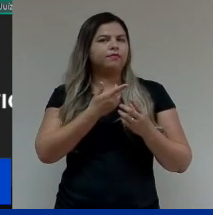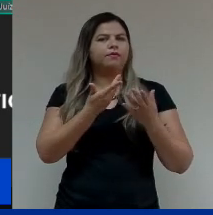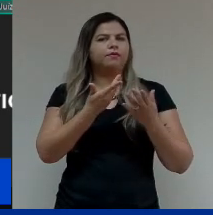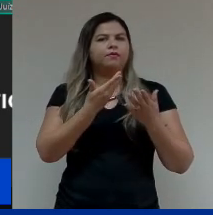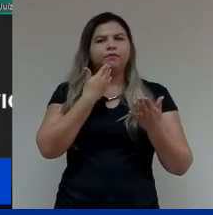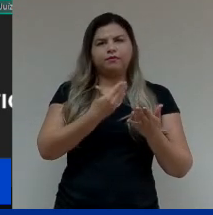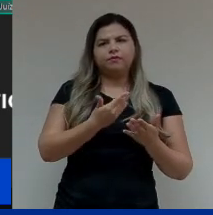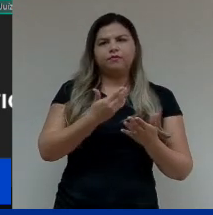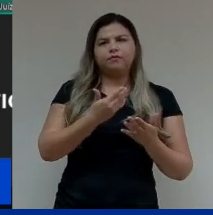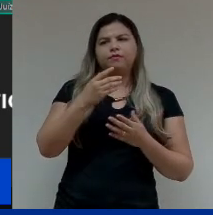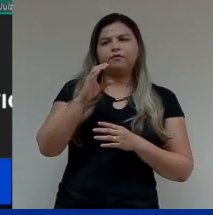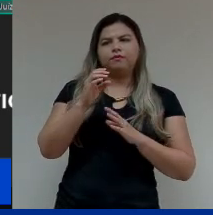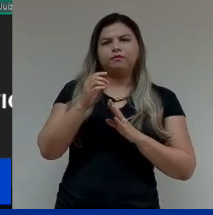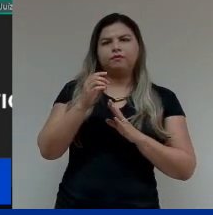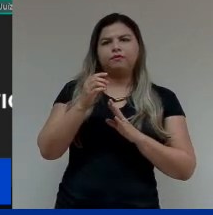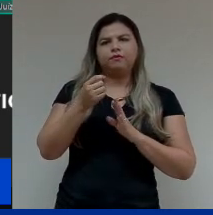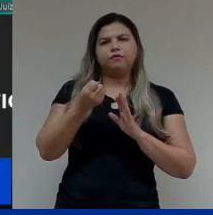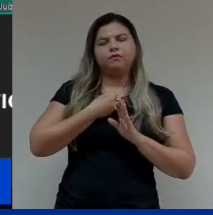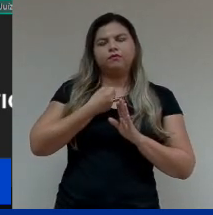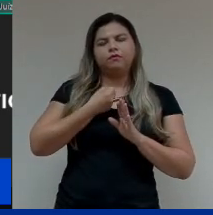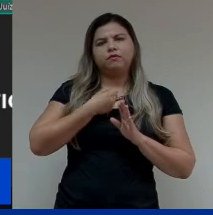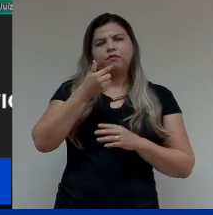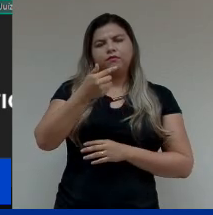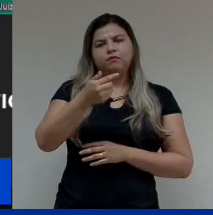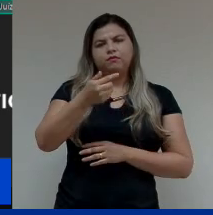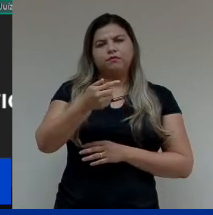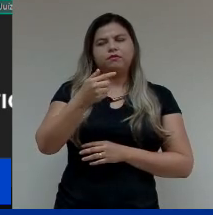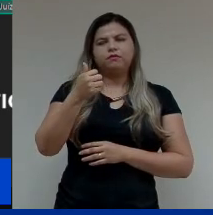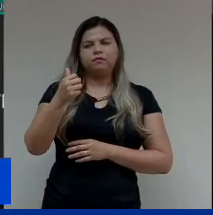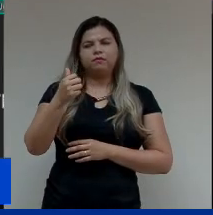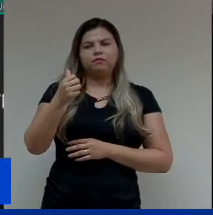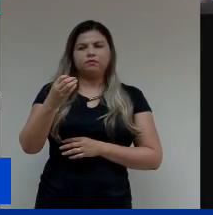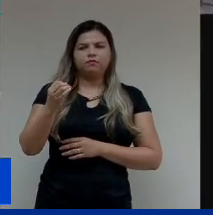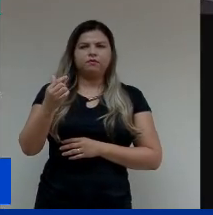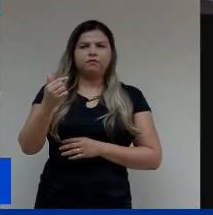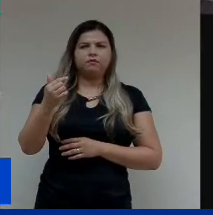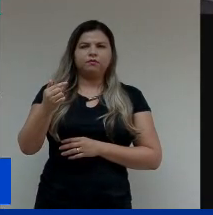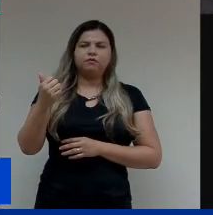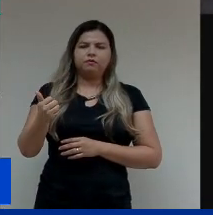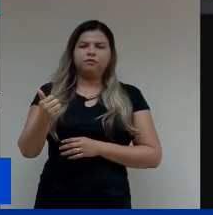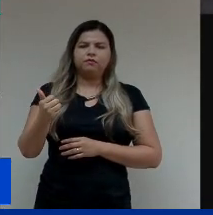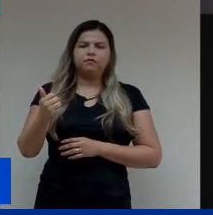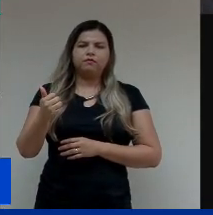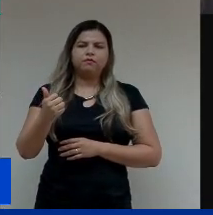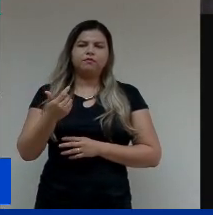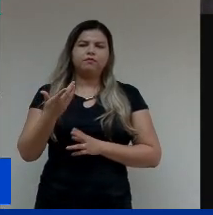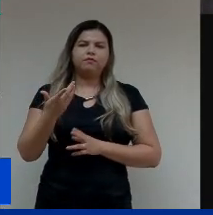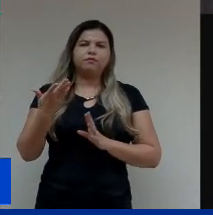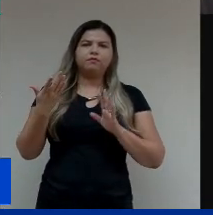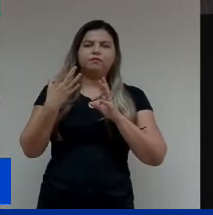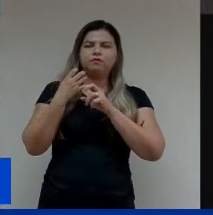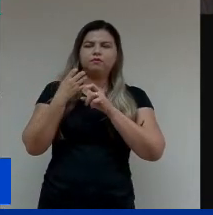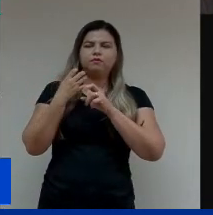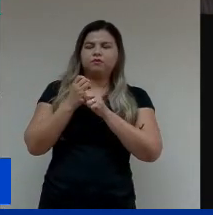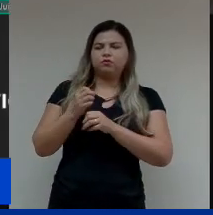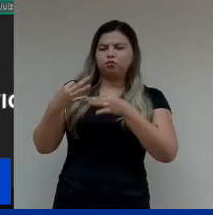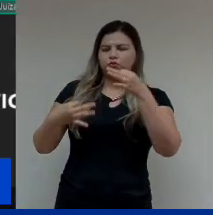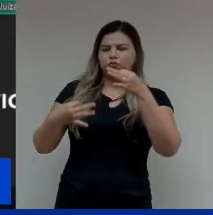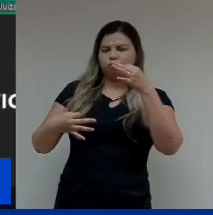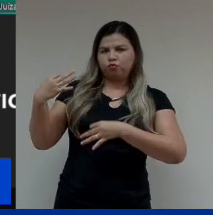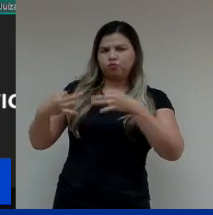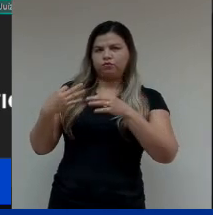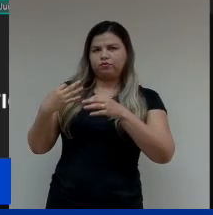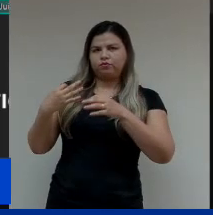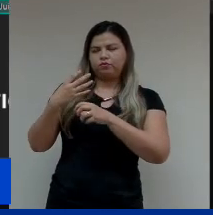Acordo 7971 de 2023, que julgou aprovada as contas de campanha do candidato Eider